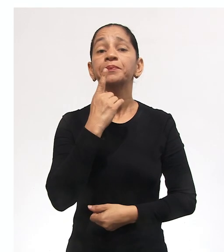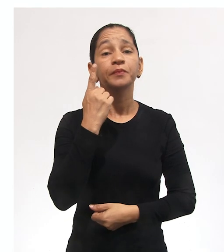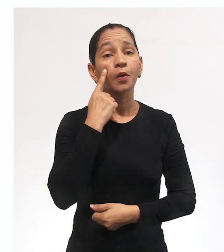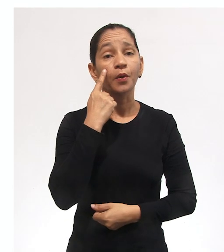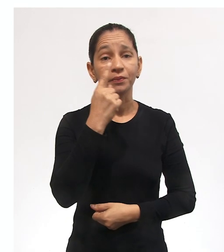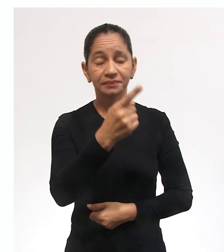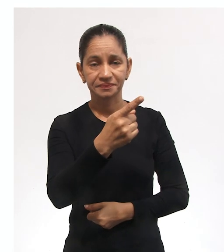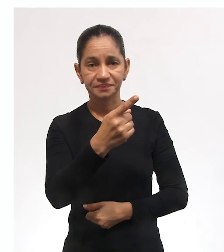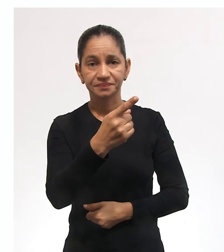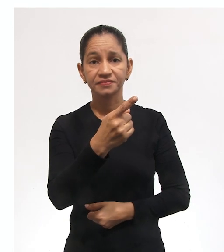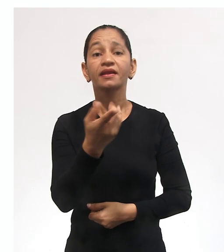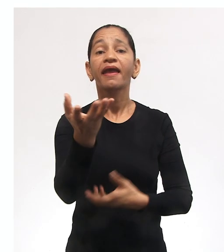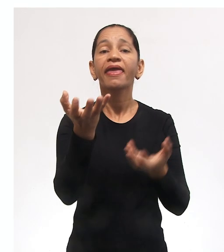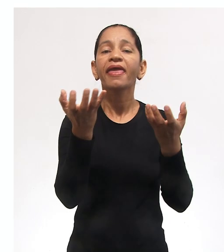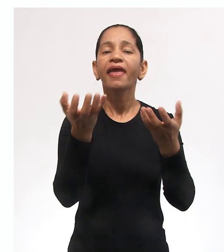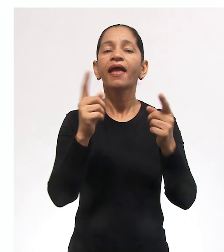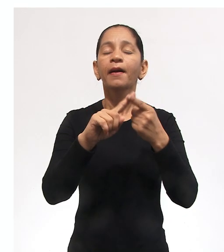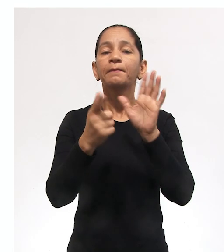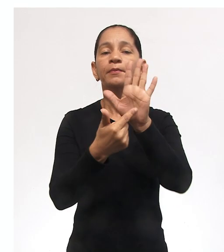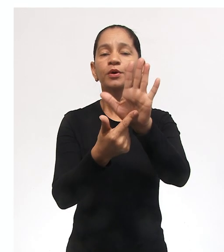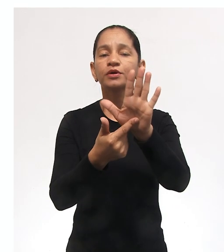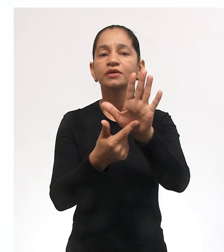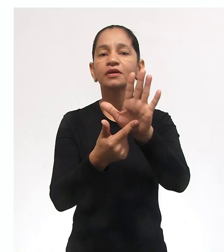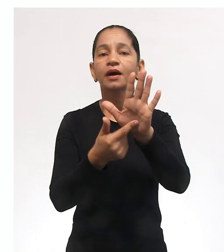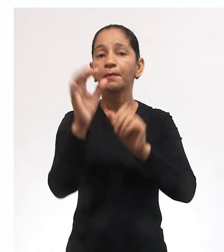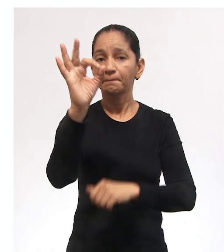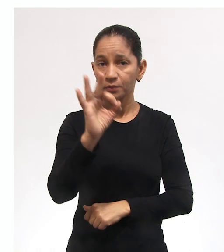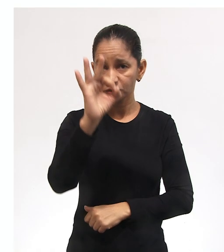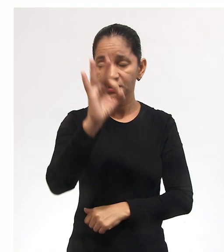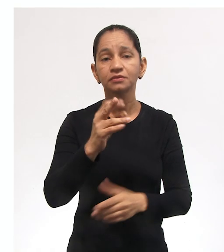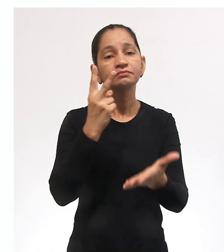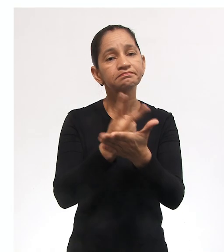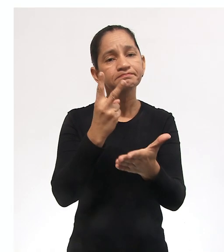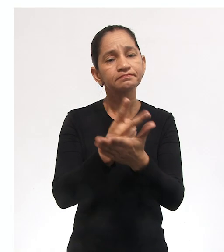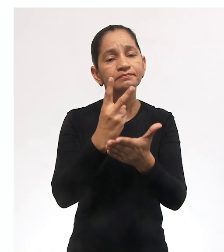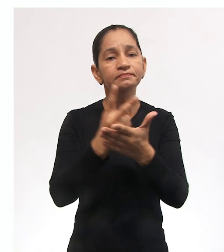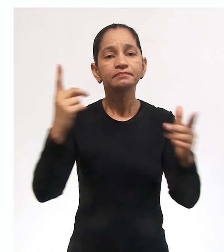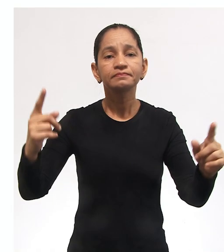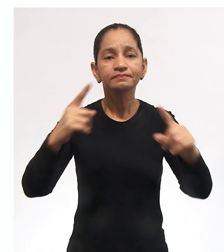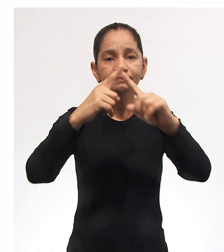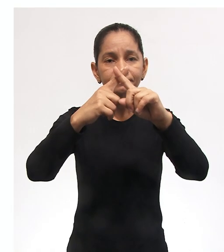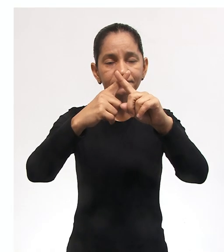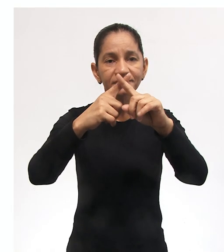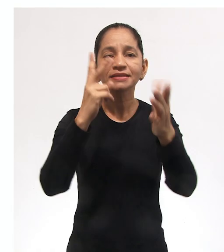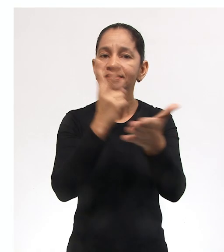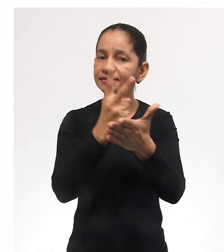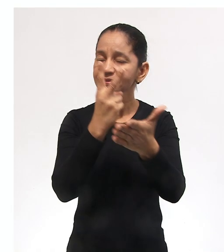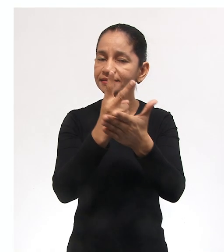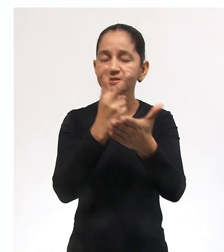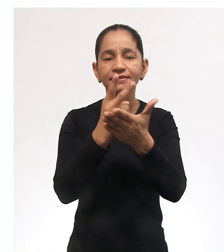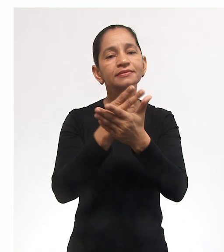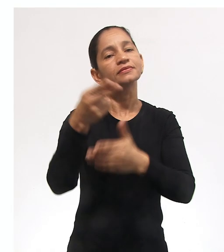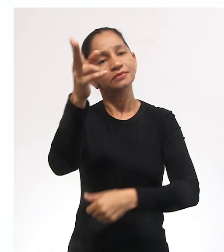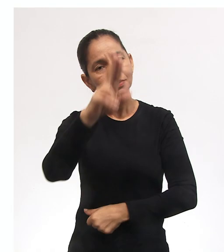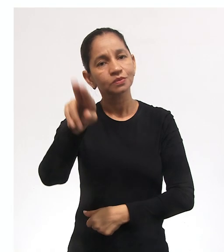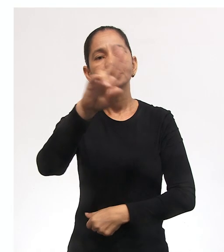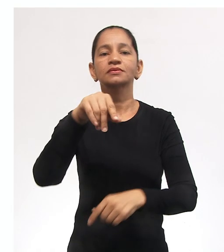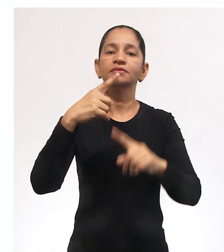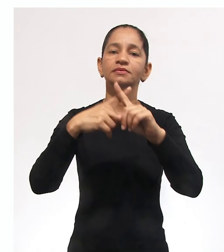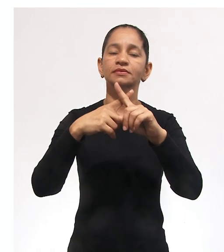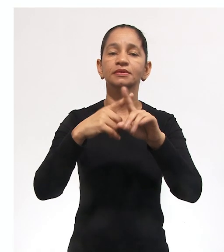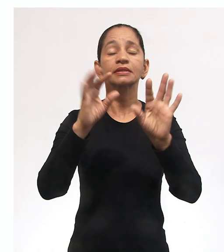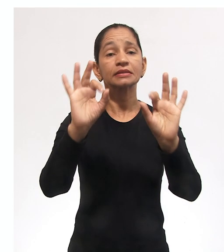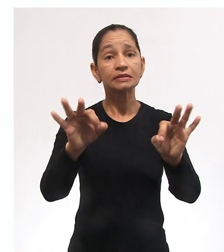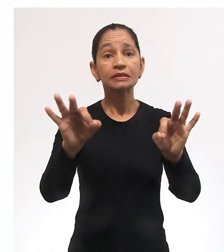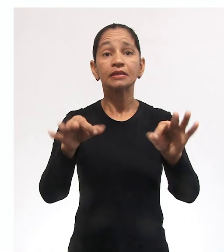está querendo achar uma porcentagem de um número, a gente utiliza a multiplicação. A gente vai utilizar a multiplicação da mesma forma.